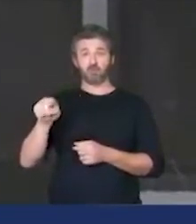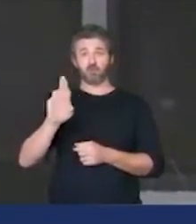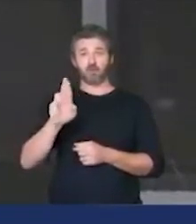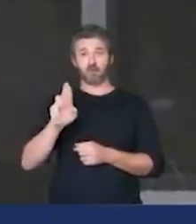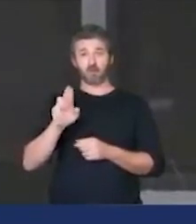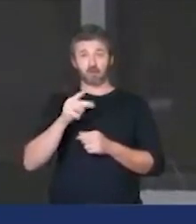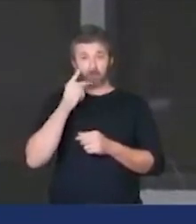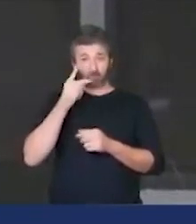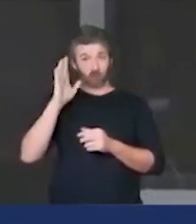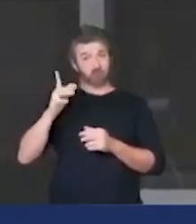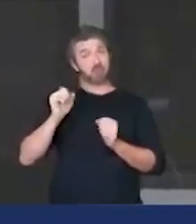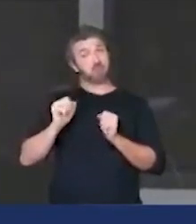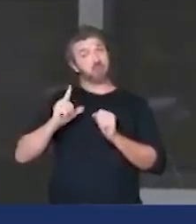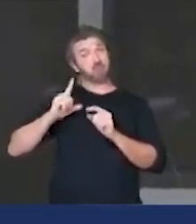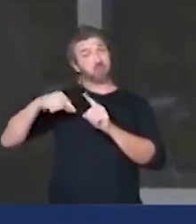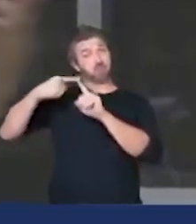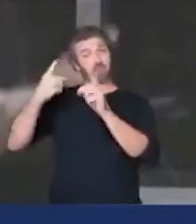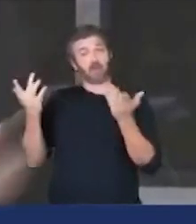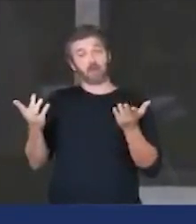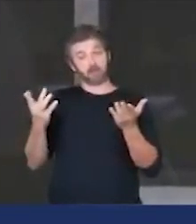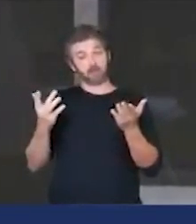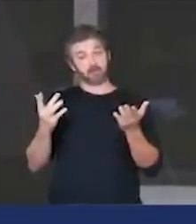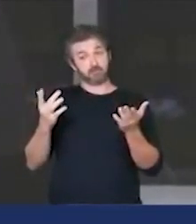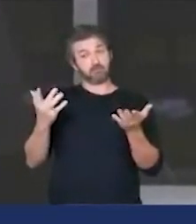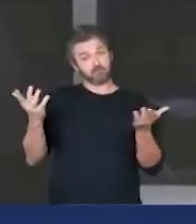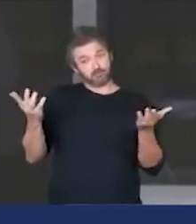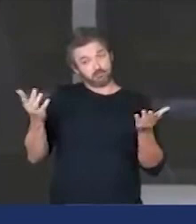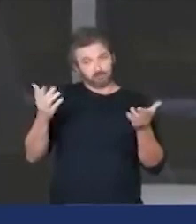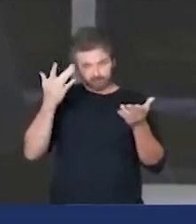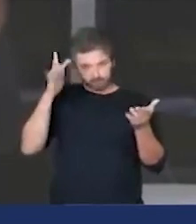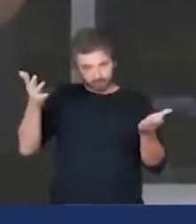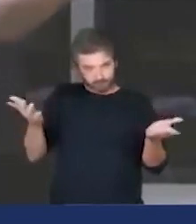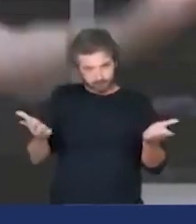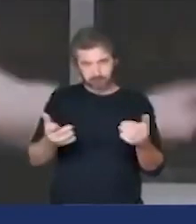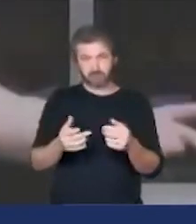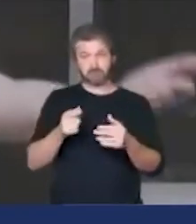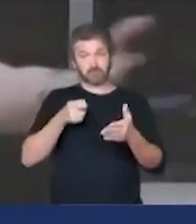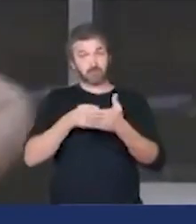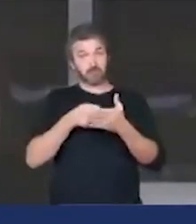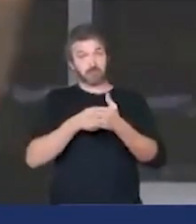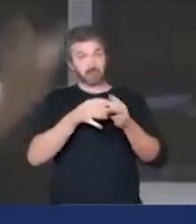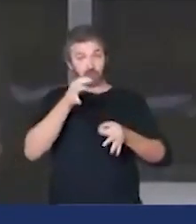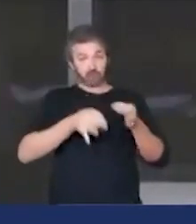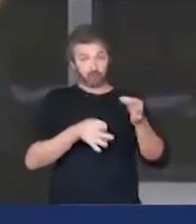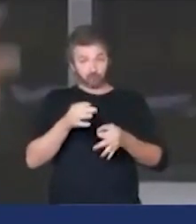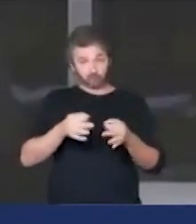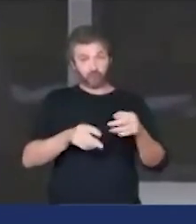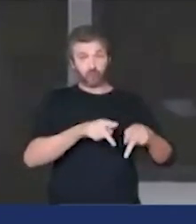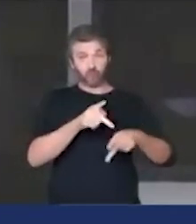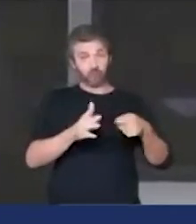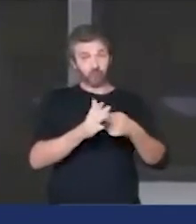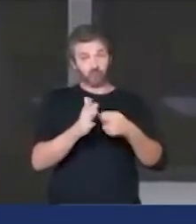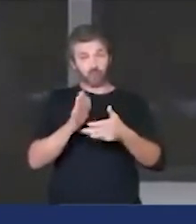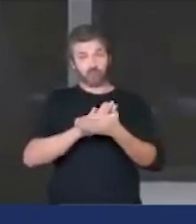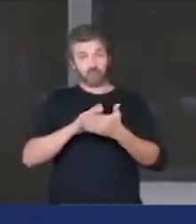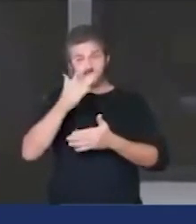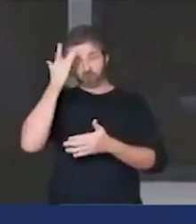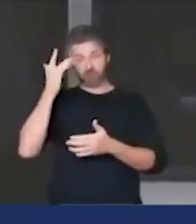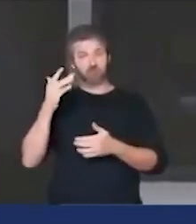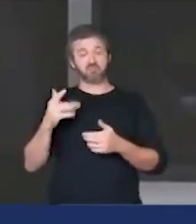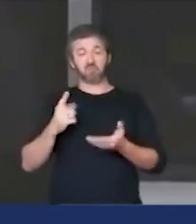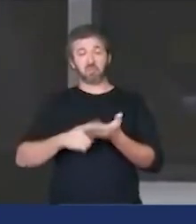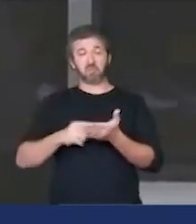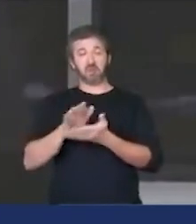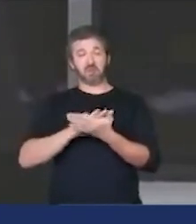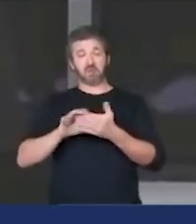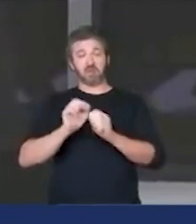reais declarados. Pode ter muito mais, afinal de contas, enfim, se não é a pressão da justiça e a pressão popular, essas pessoas não têm o